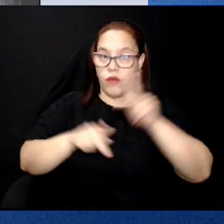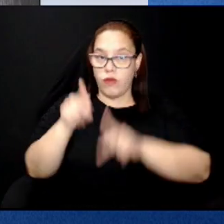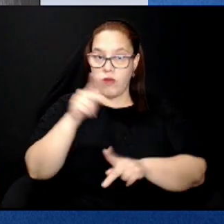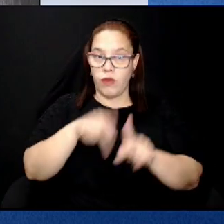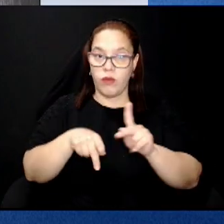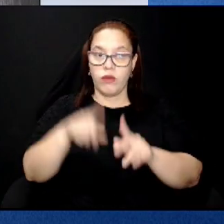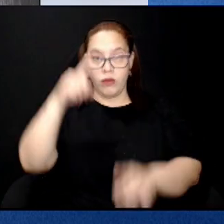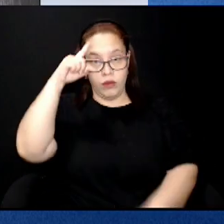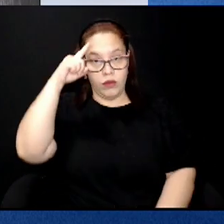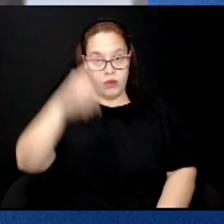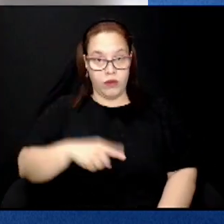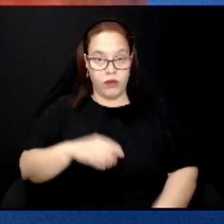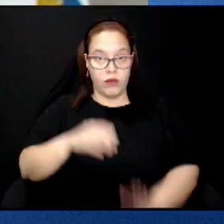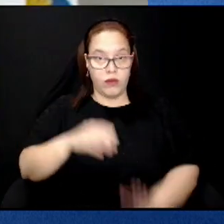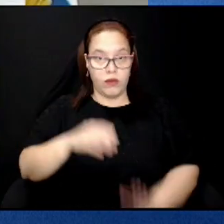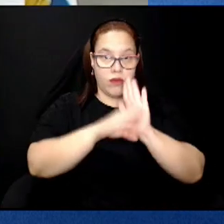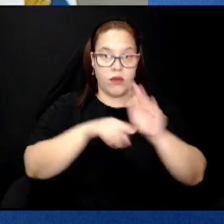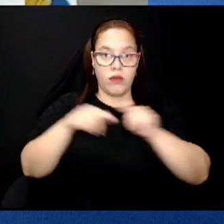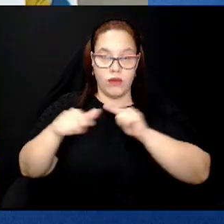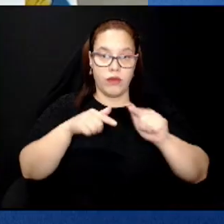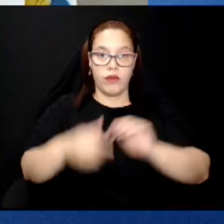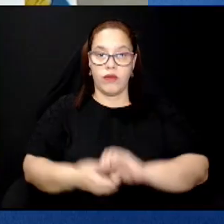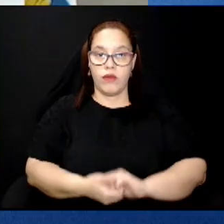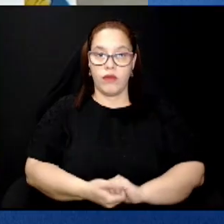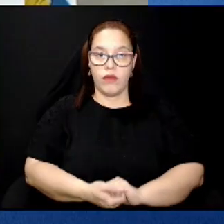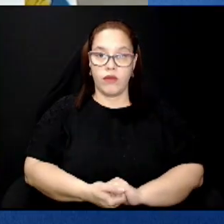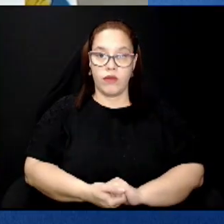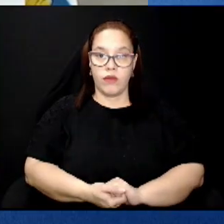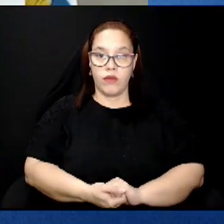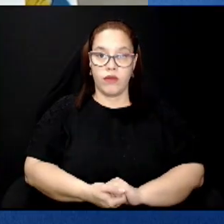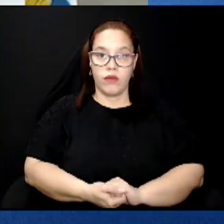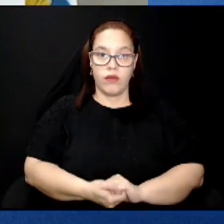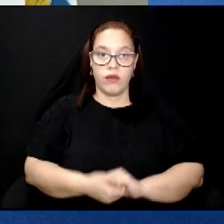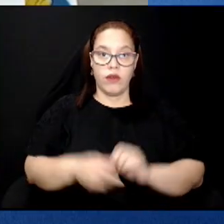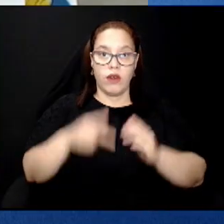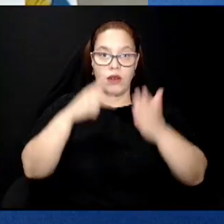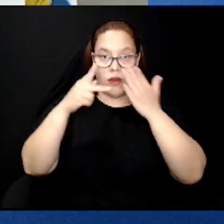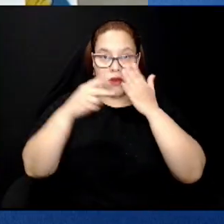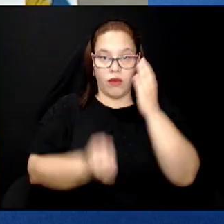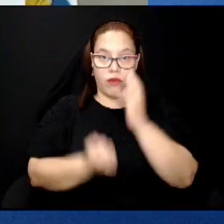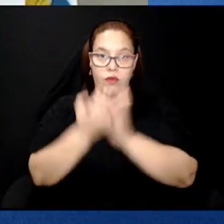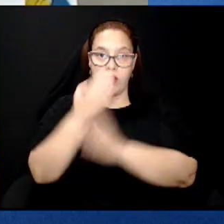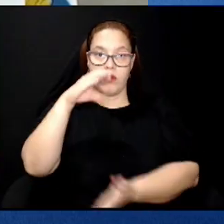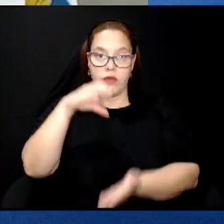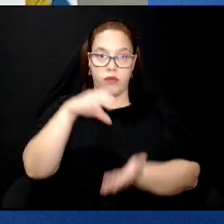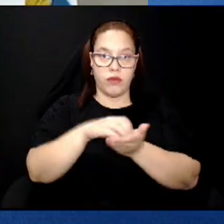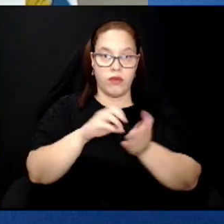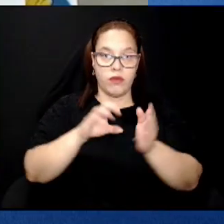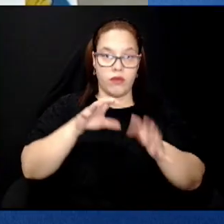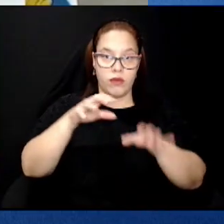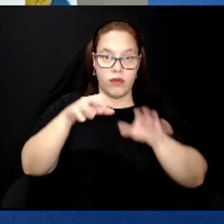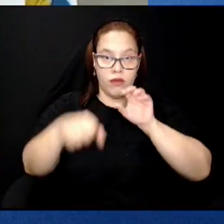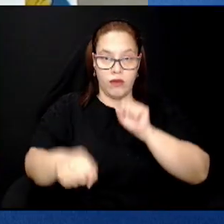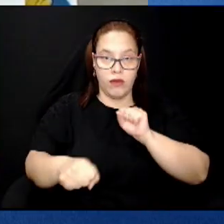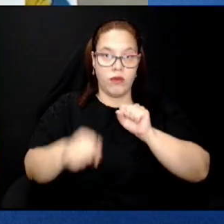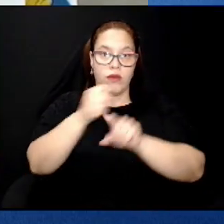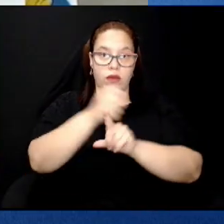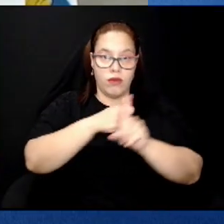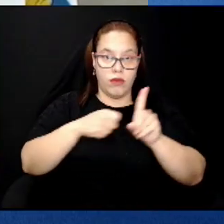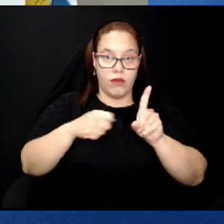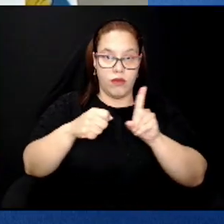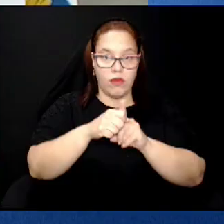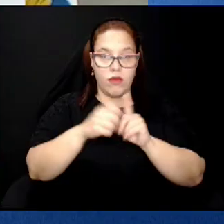o cronograma de trabalho. Psicanalista e fundador do Centro de Formação e Assistência à